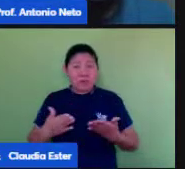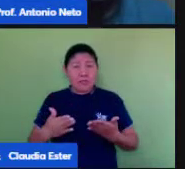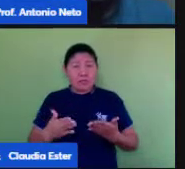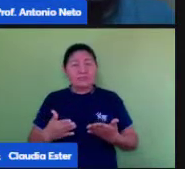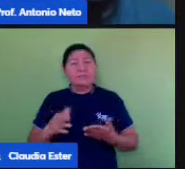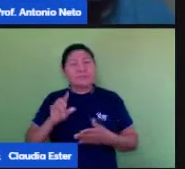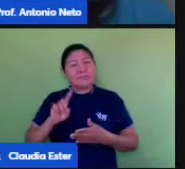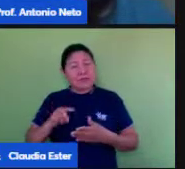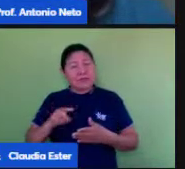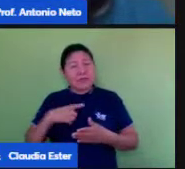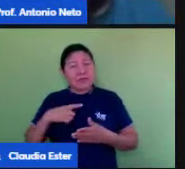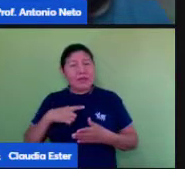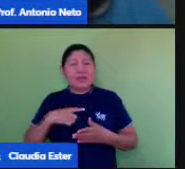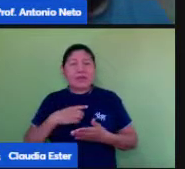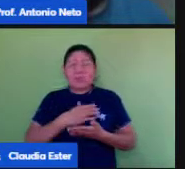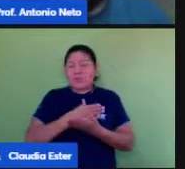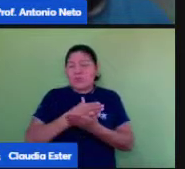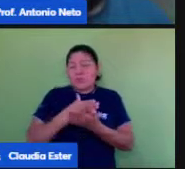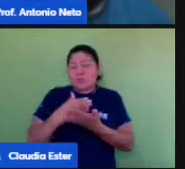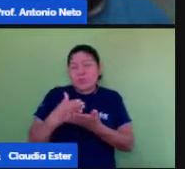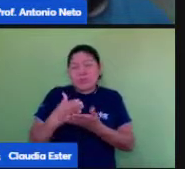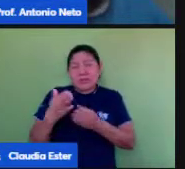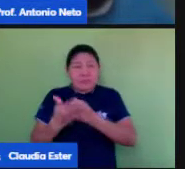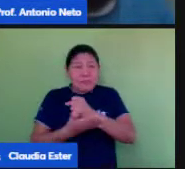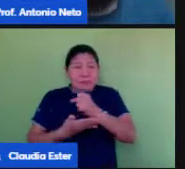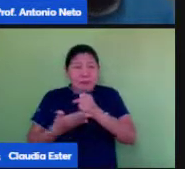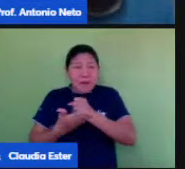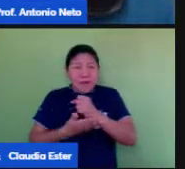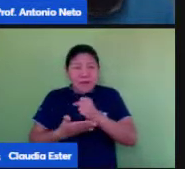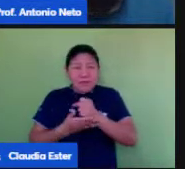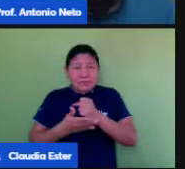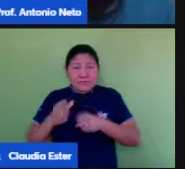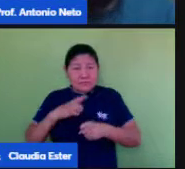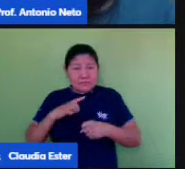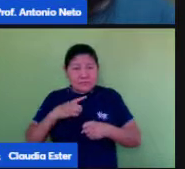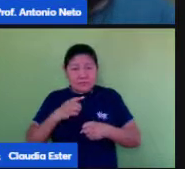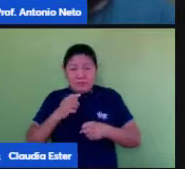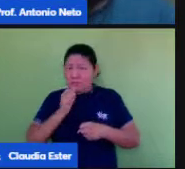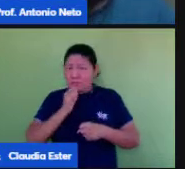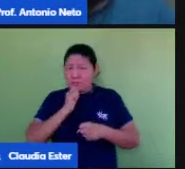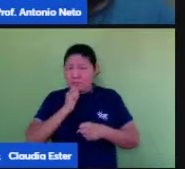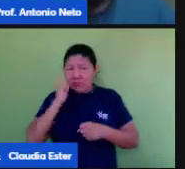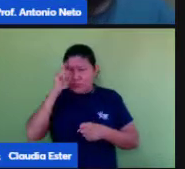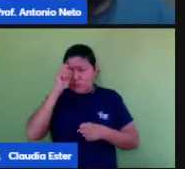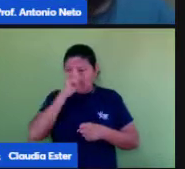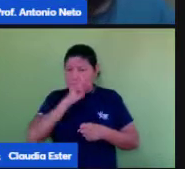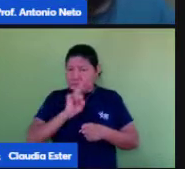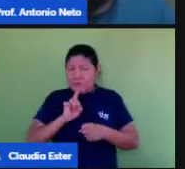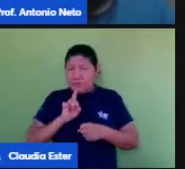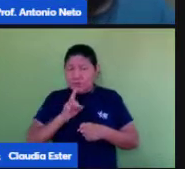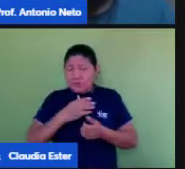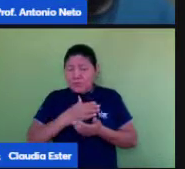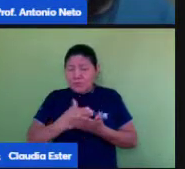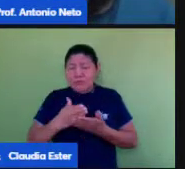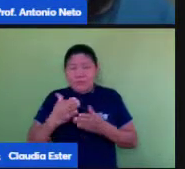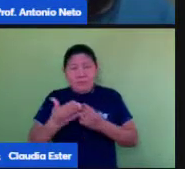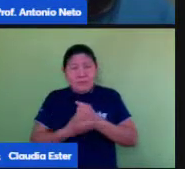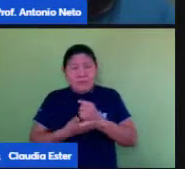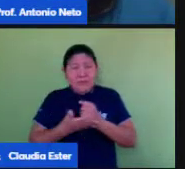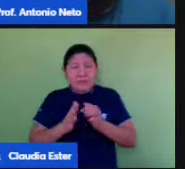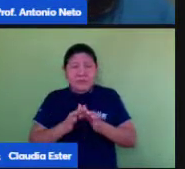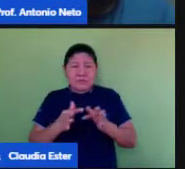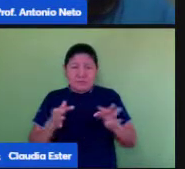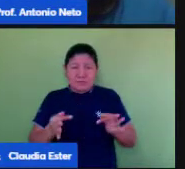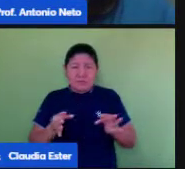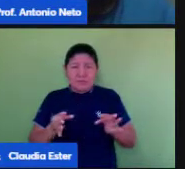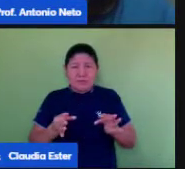primeiro nível de complexidade, que não exige de tanto aprofundamento. Nesse segundo nível de complexidade,